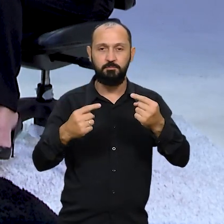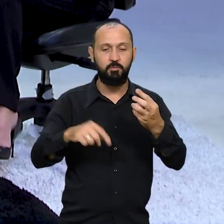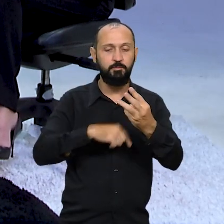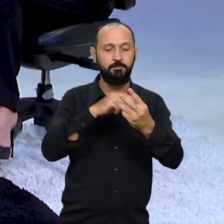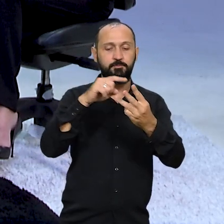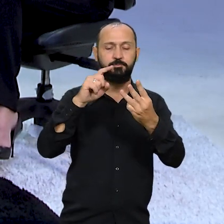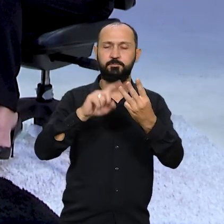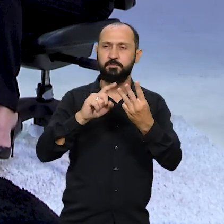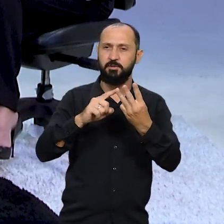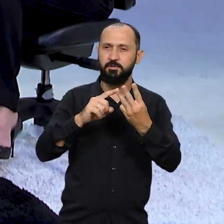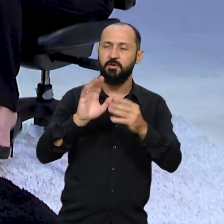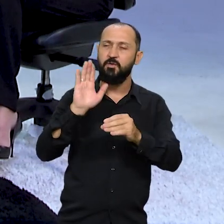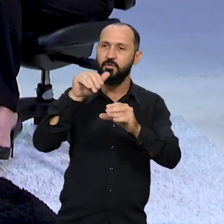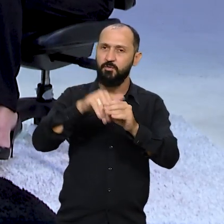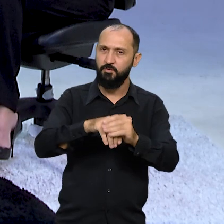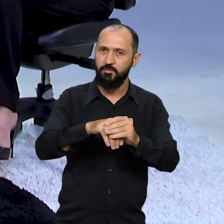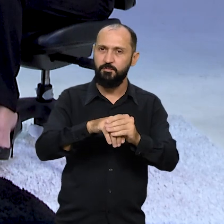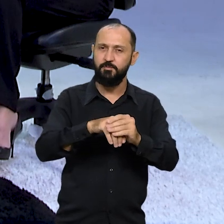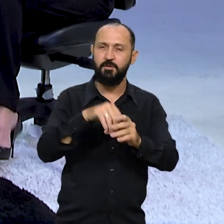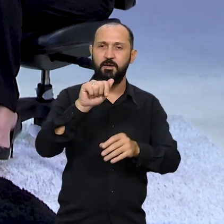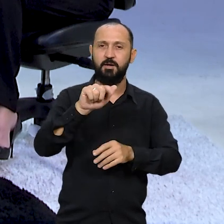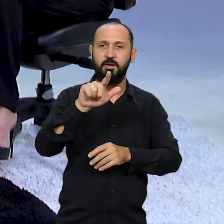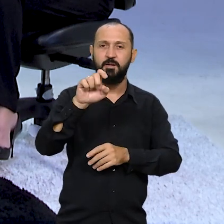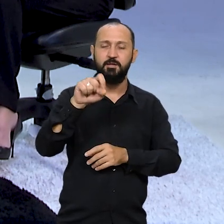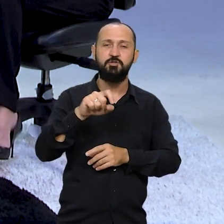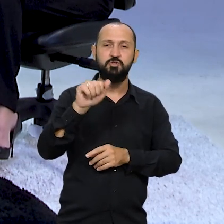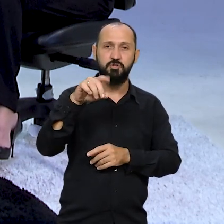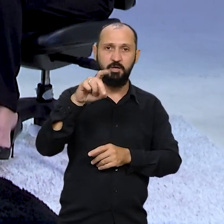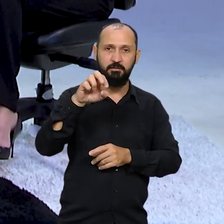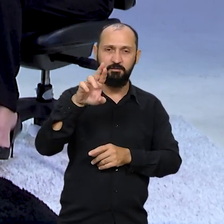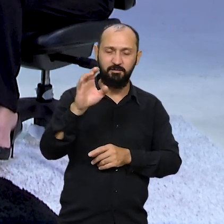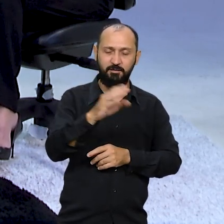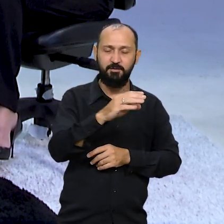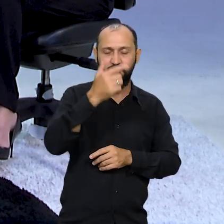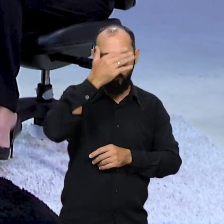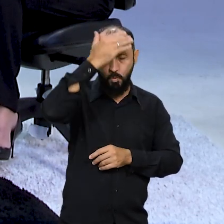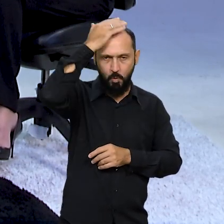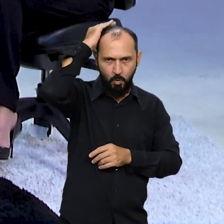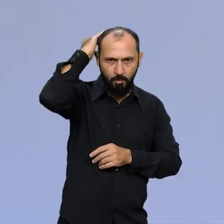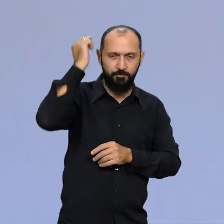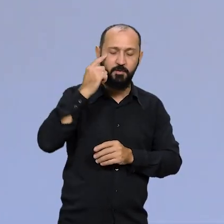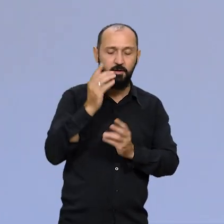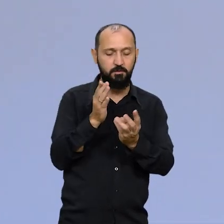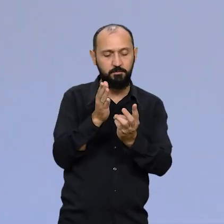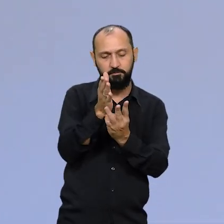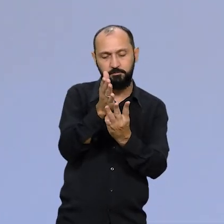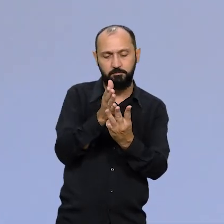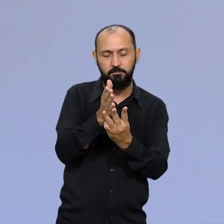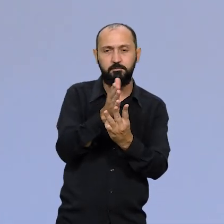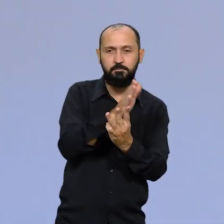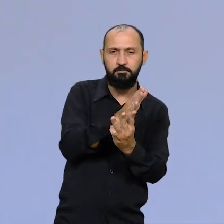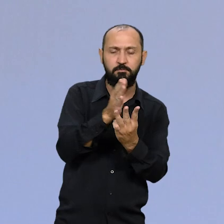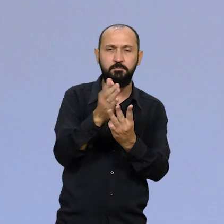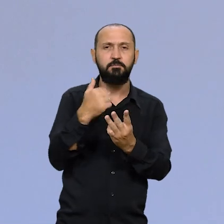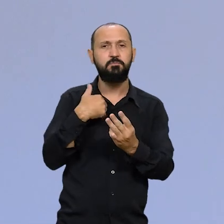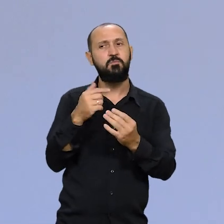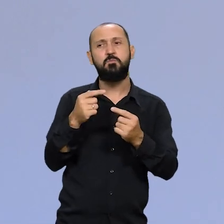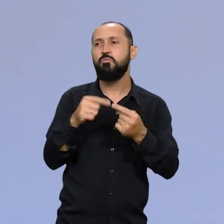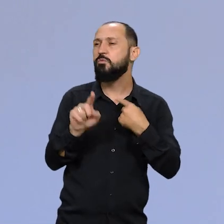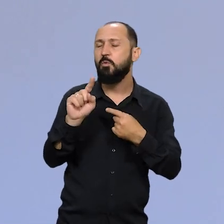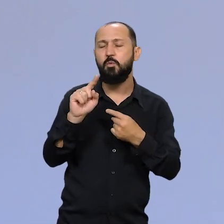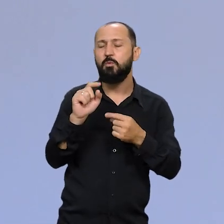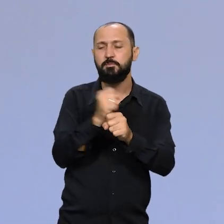o projeto de lei na Câmara dos Deputados. Vejo que a velocidade no Senado é outra, a realidade do contexto político no